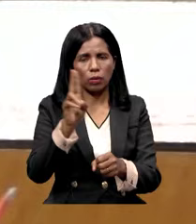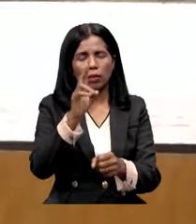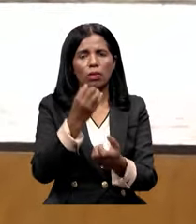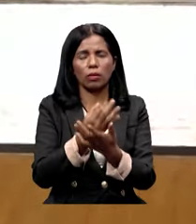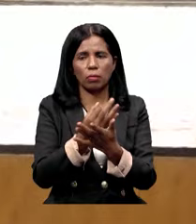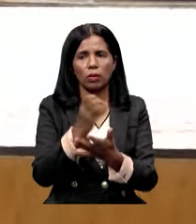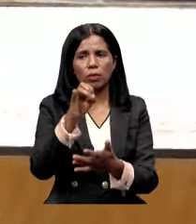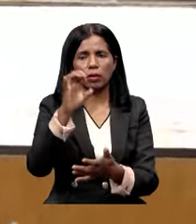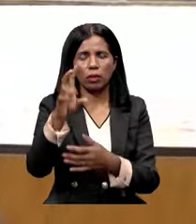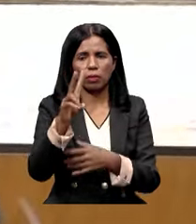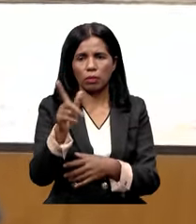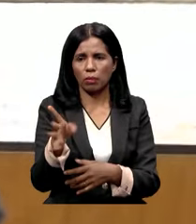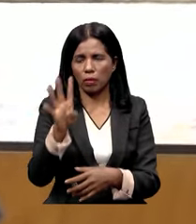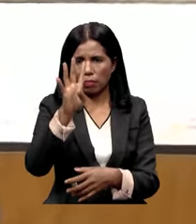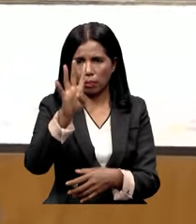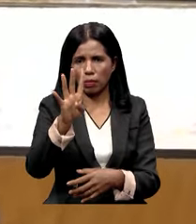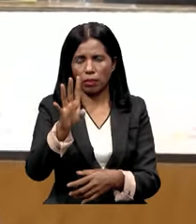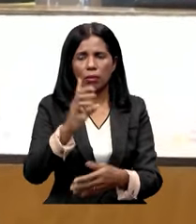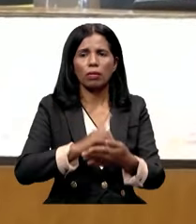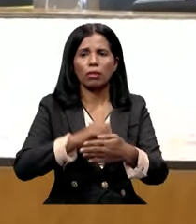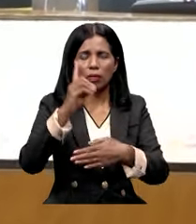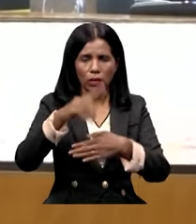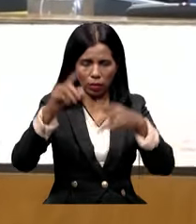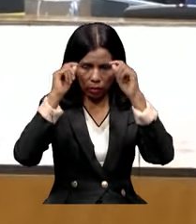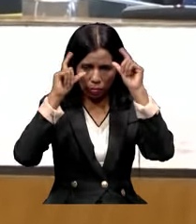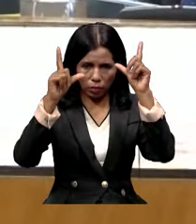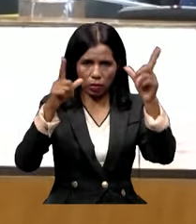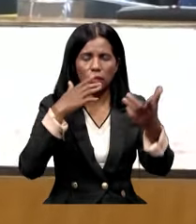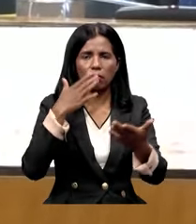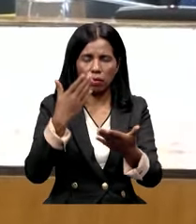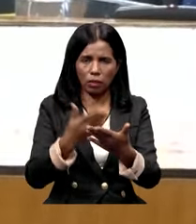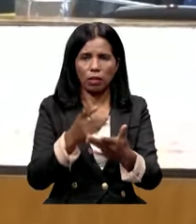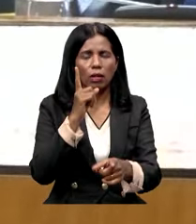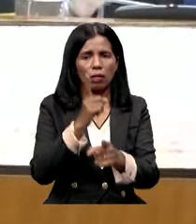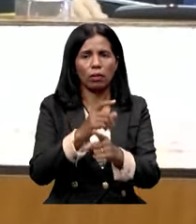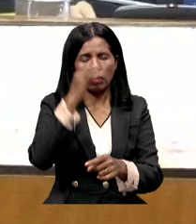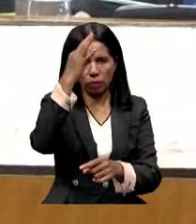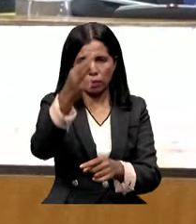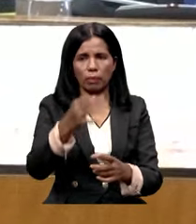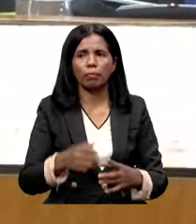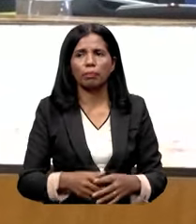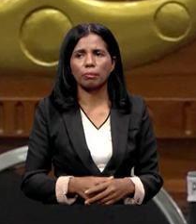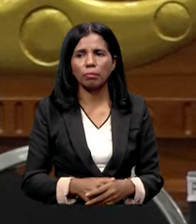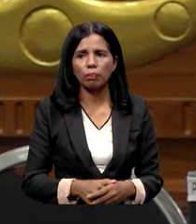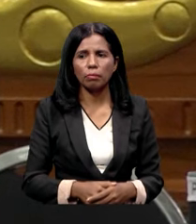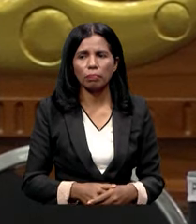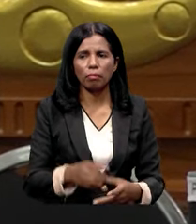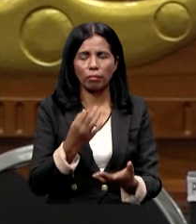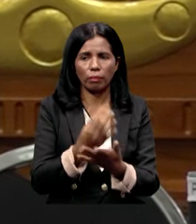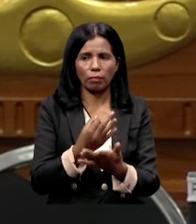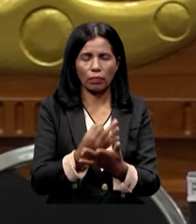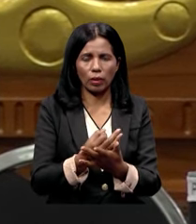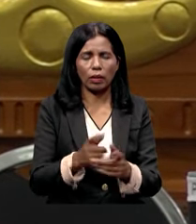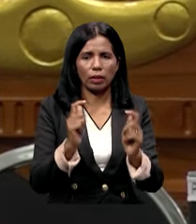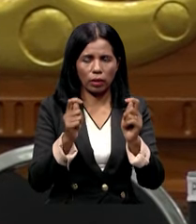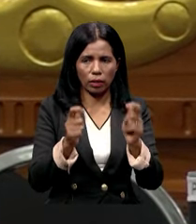geral estado ringroron resinhat para desenvolver Timor e da nebe dia clio e a futuro. Orçamento e da ne se coco